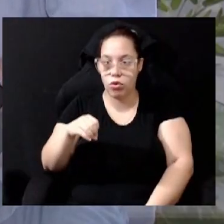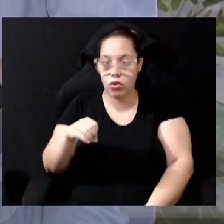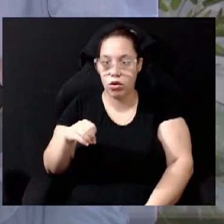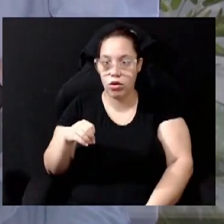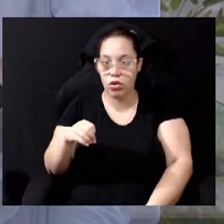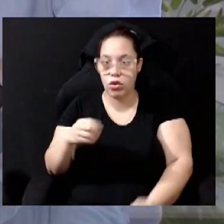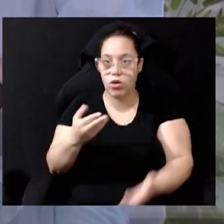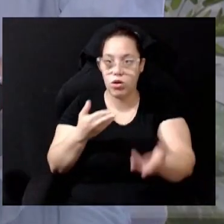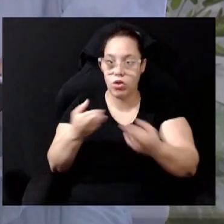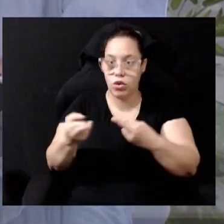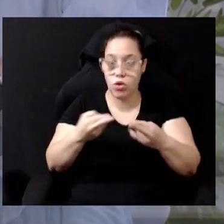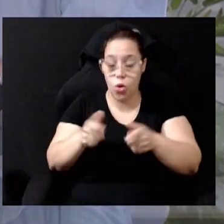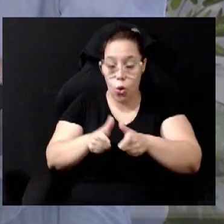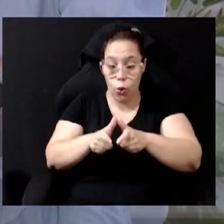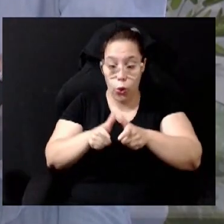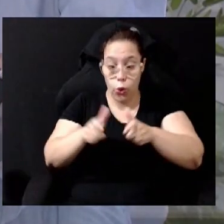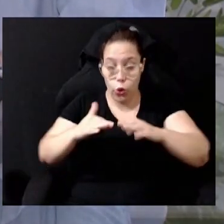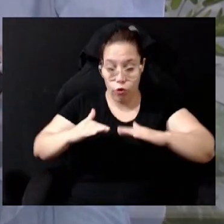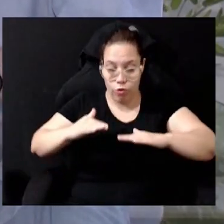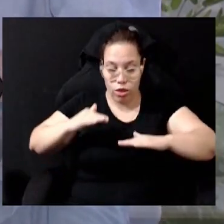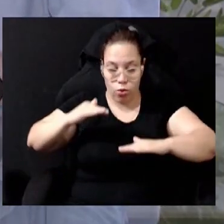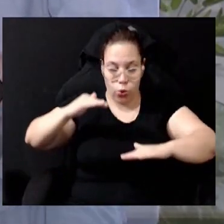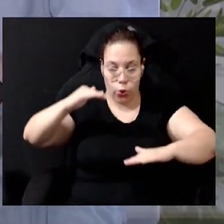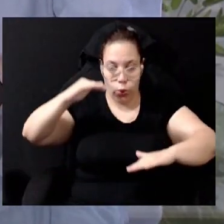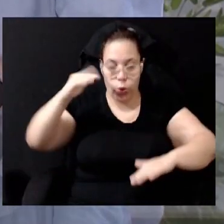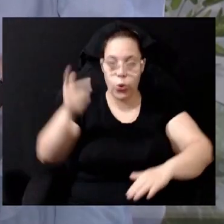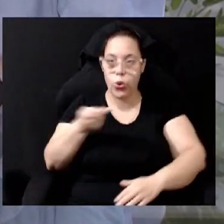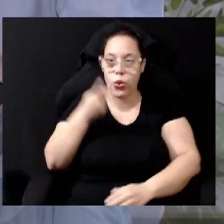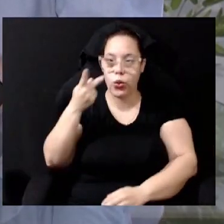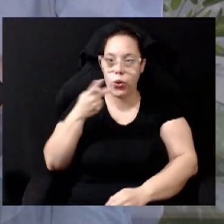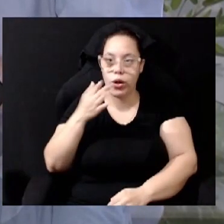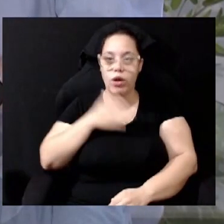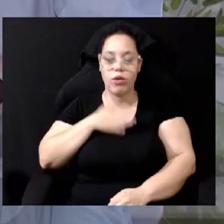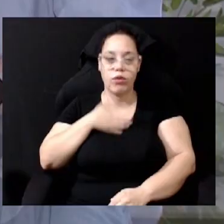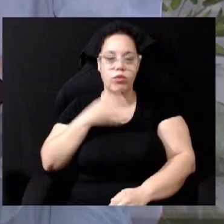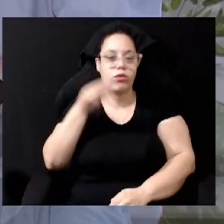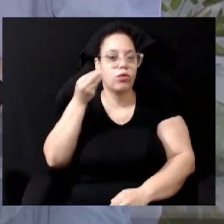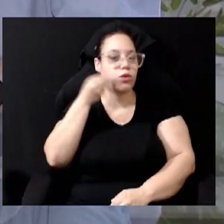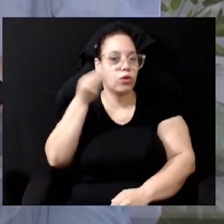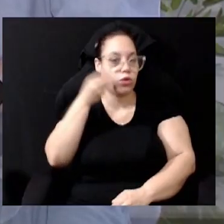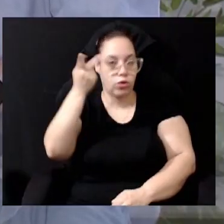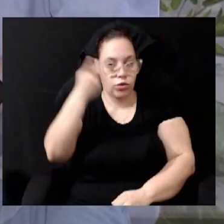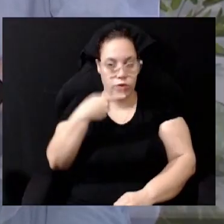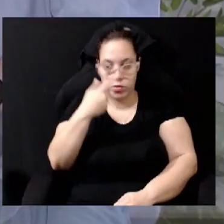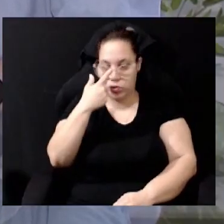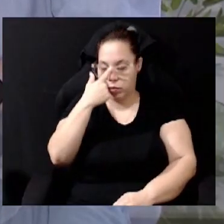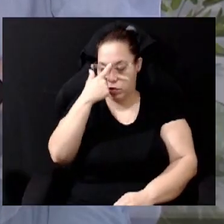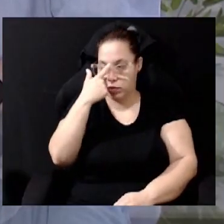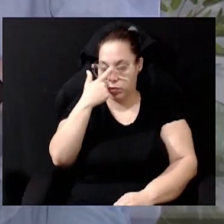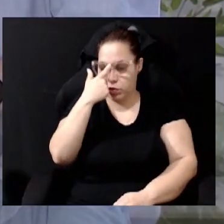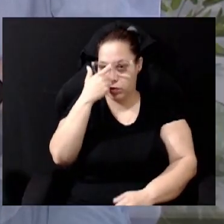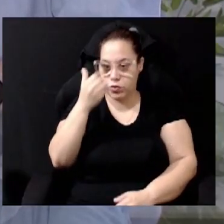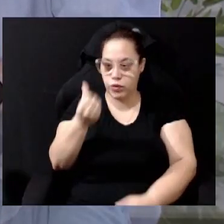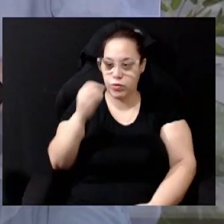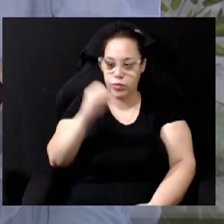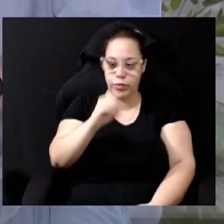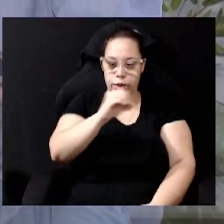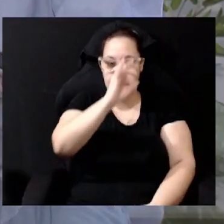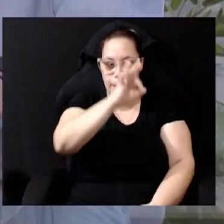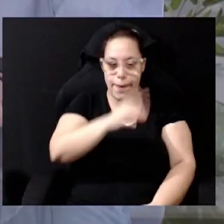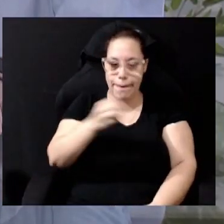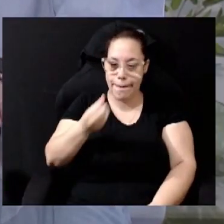relativamente altos, e aí eu vou falar da minha experiência pessoal. Eu reservo 100% do meu